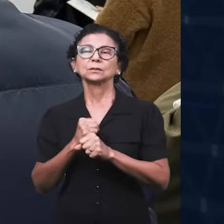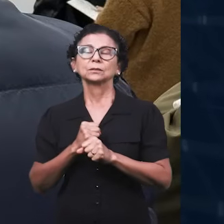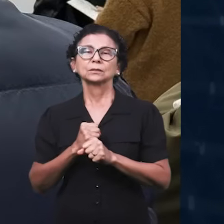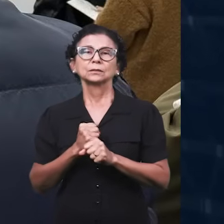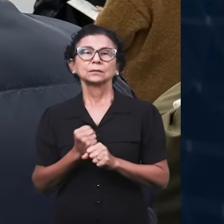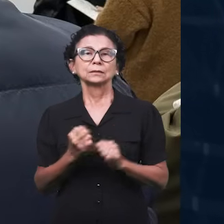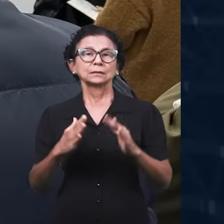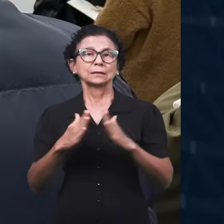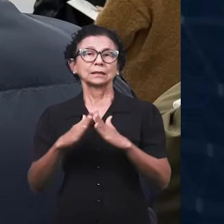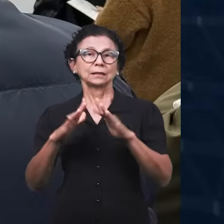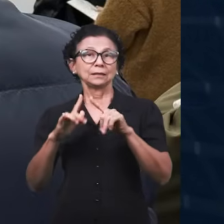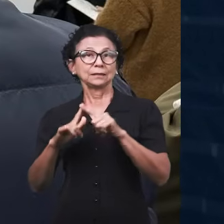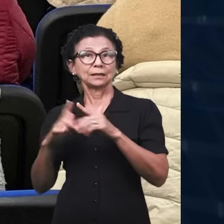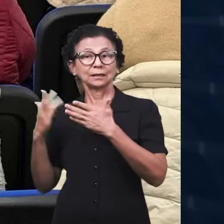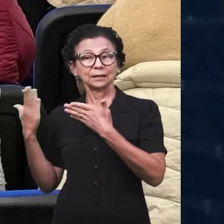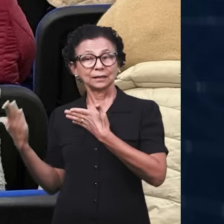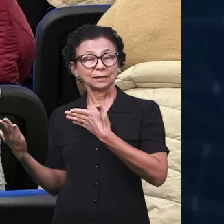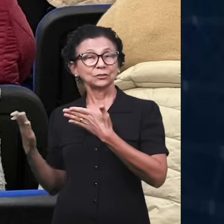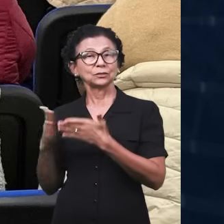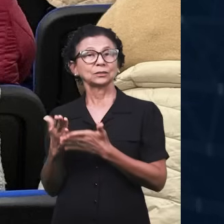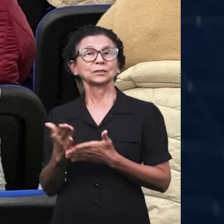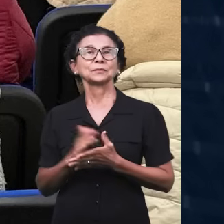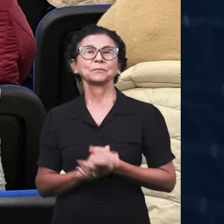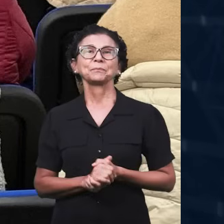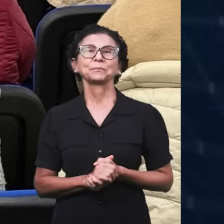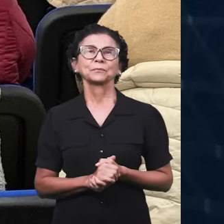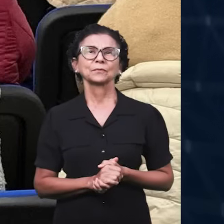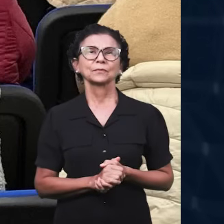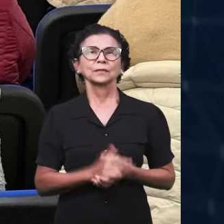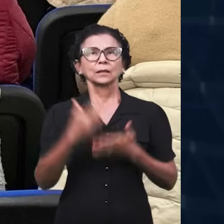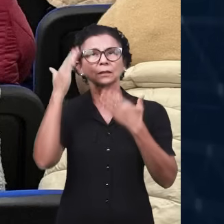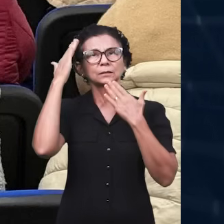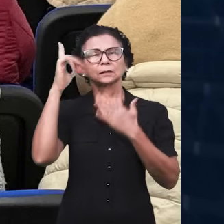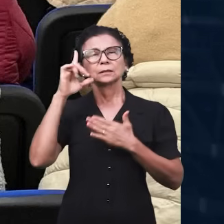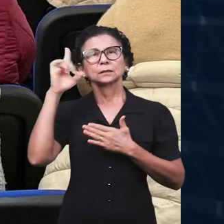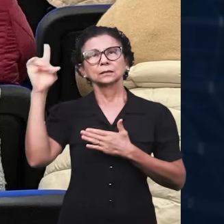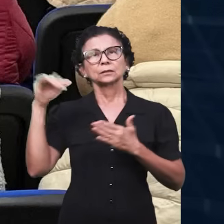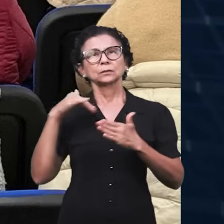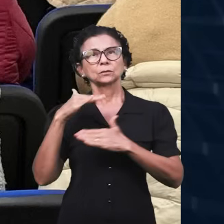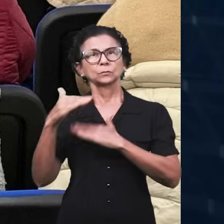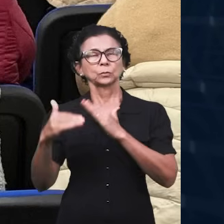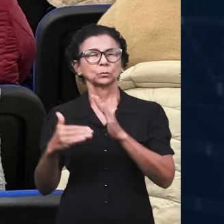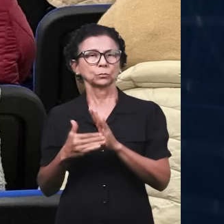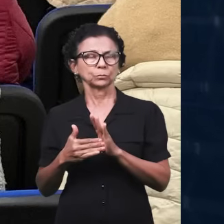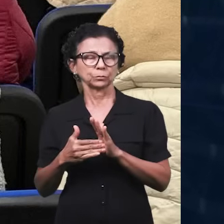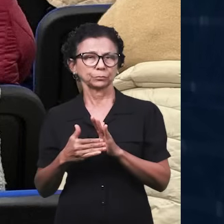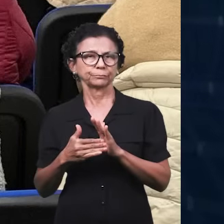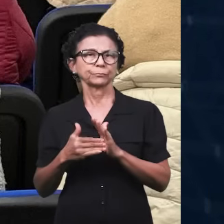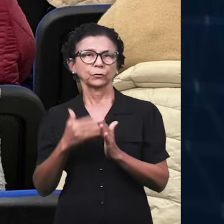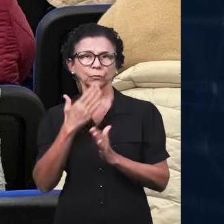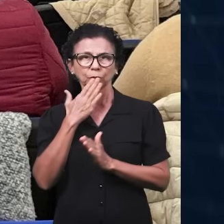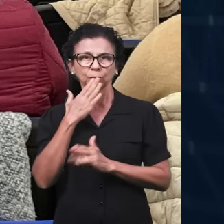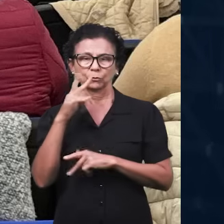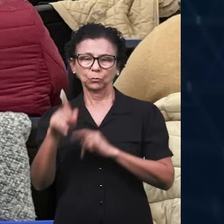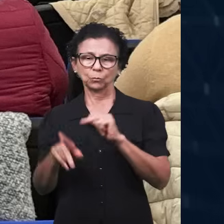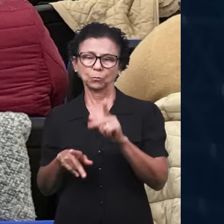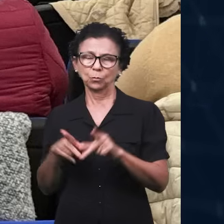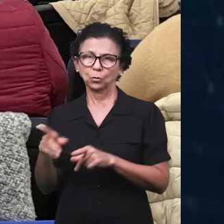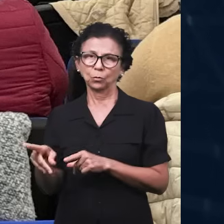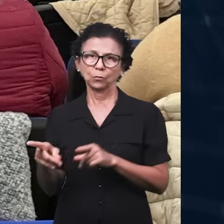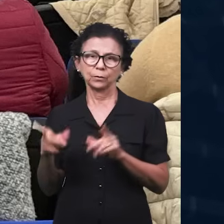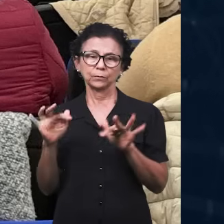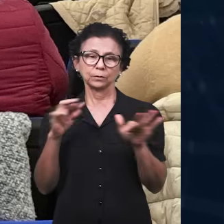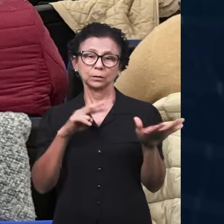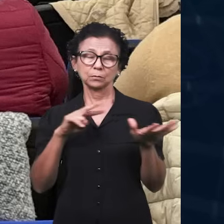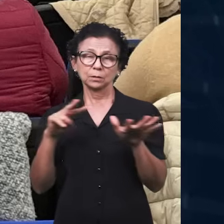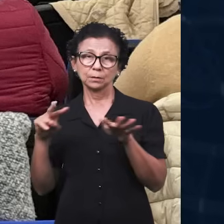espiritual, cheia de alegria e gratidão ao Senhor por tudo aquilo que o nosso Deus tem operado no meio do seu povo. Ao longo do final de semana, os irmãos se